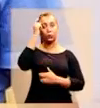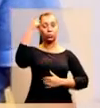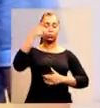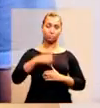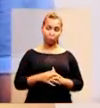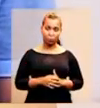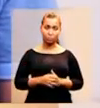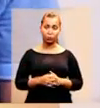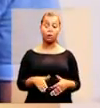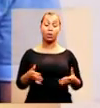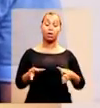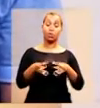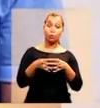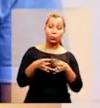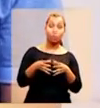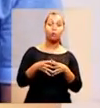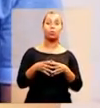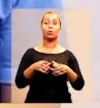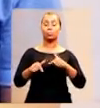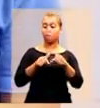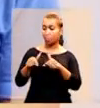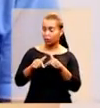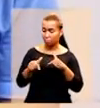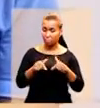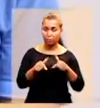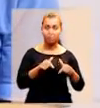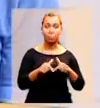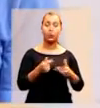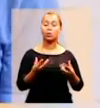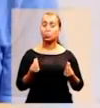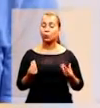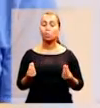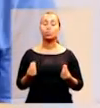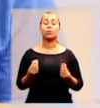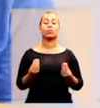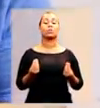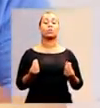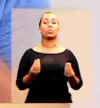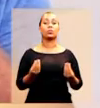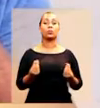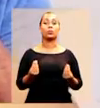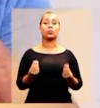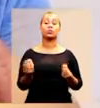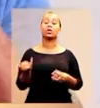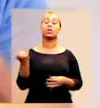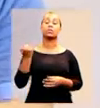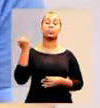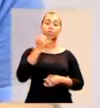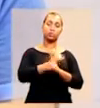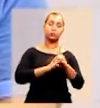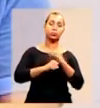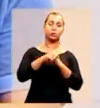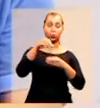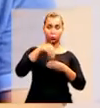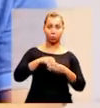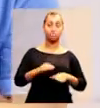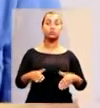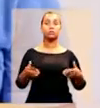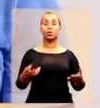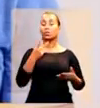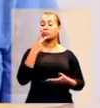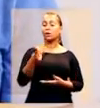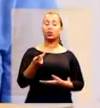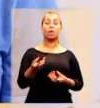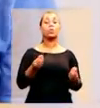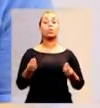financiar a cultura. É um setor que gera muito emprego e gera muita valor na sociedade.